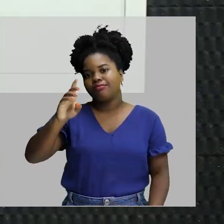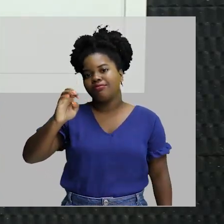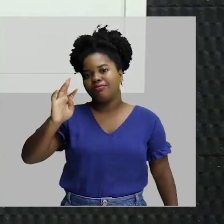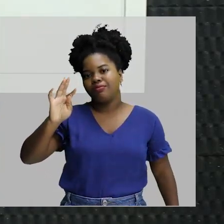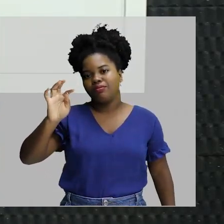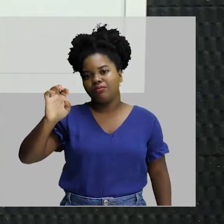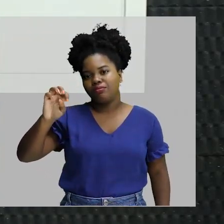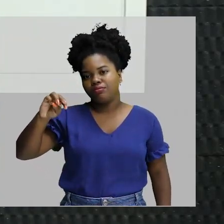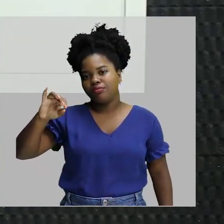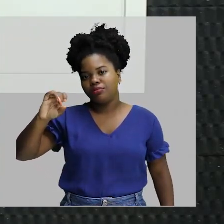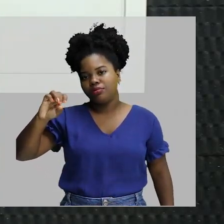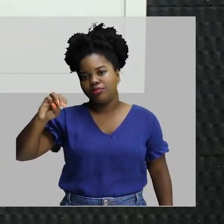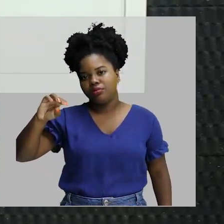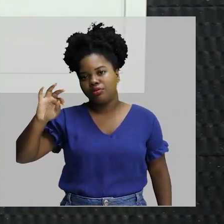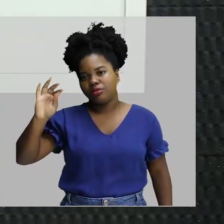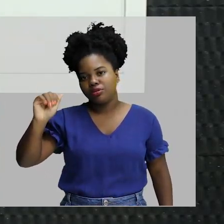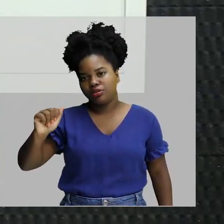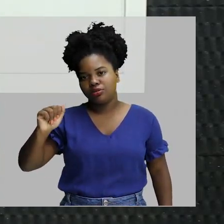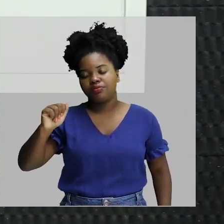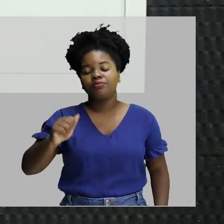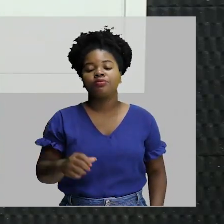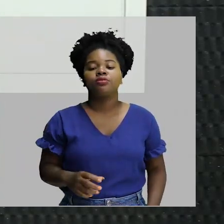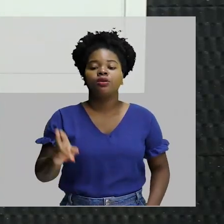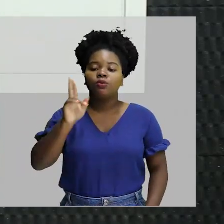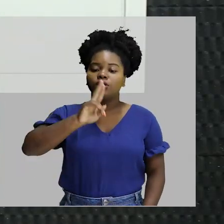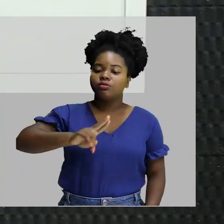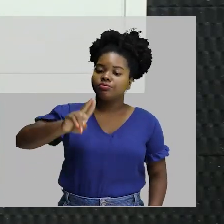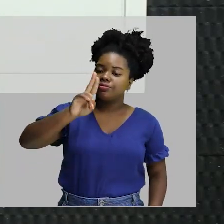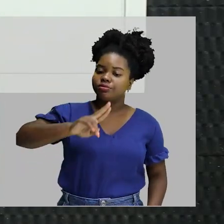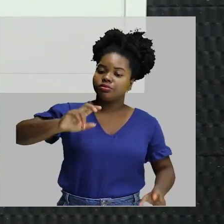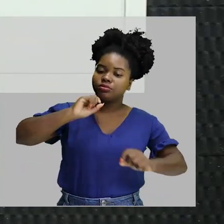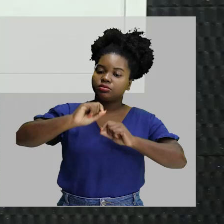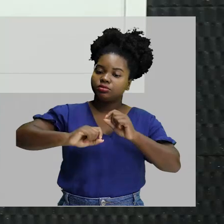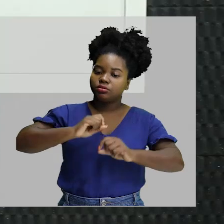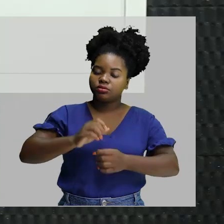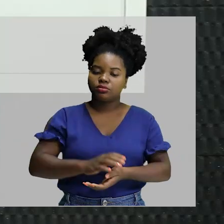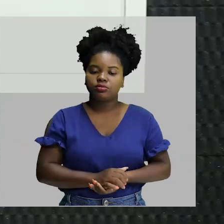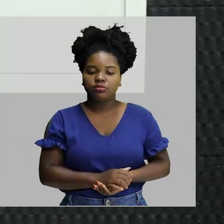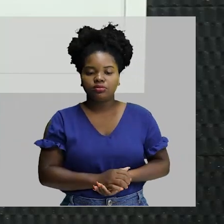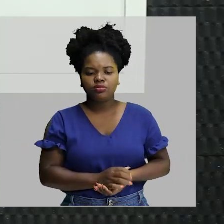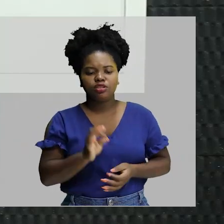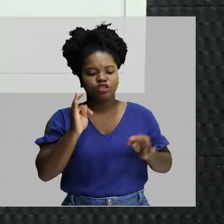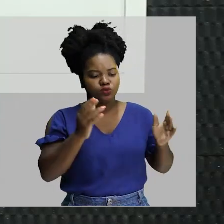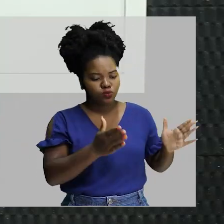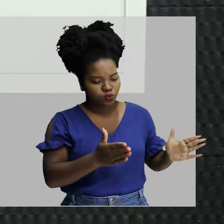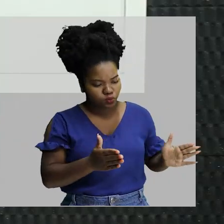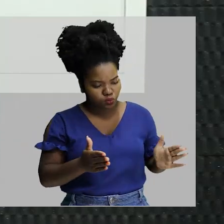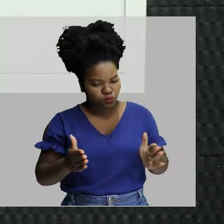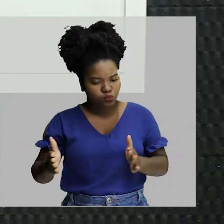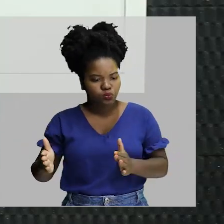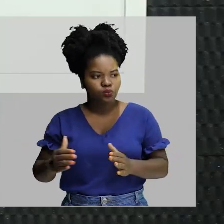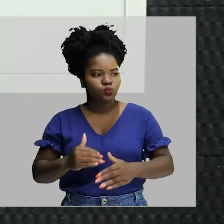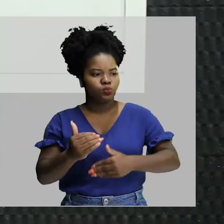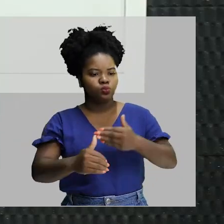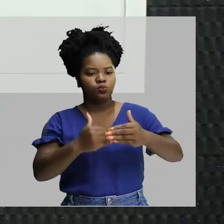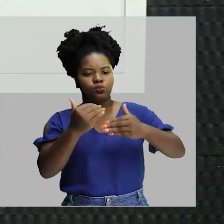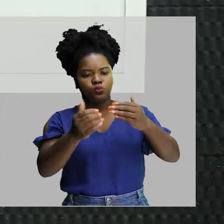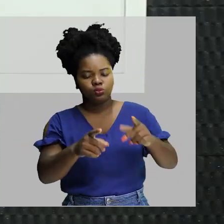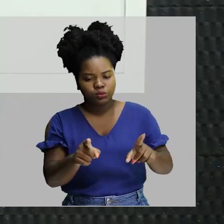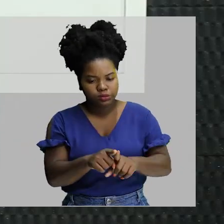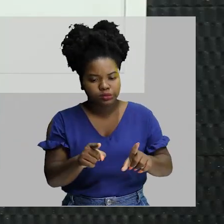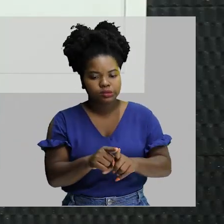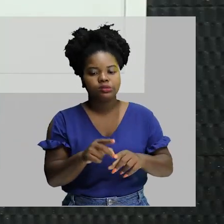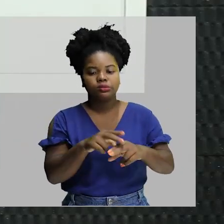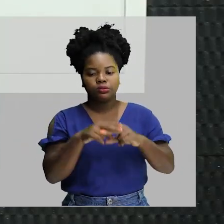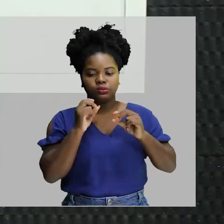compreensão determinista, ela utiliza, tá, todo este processo, né, de construção a